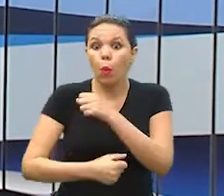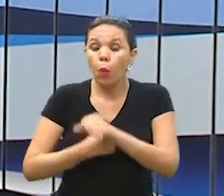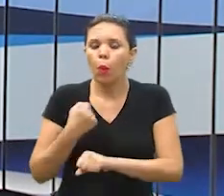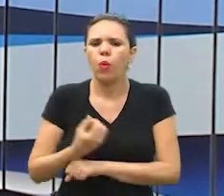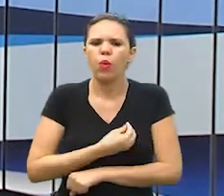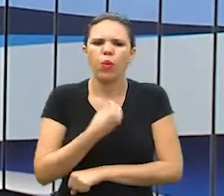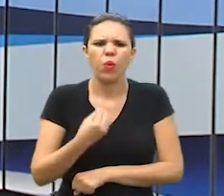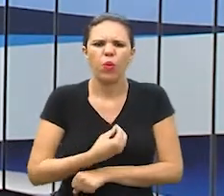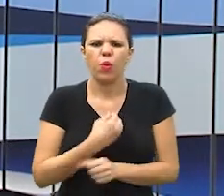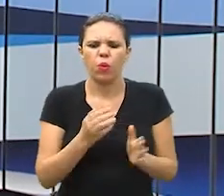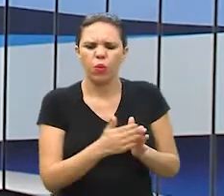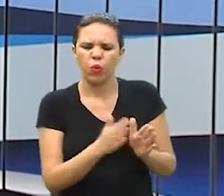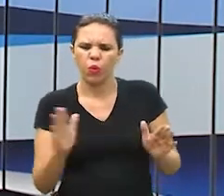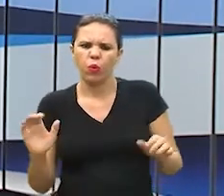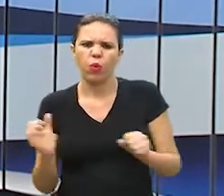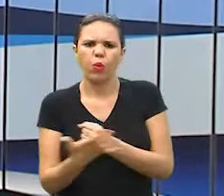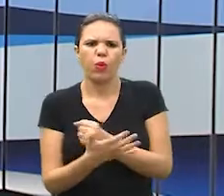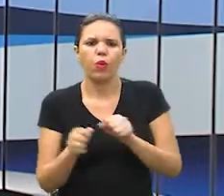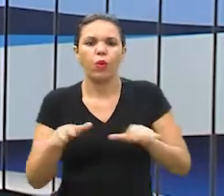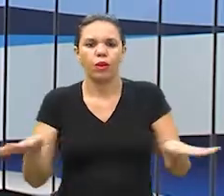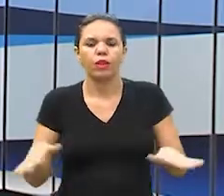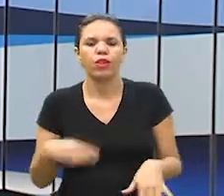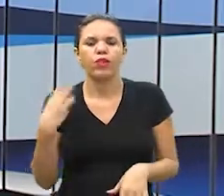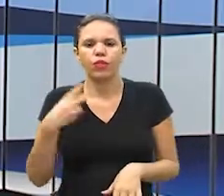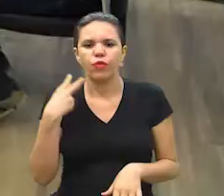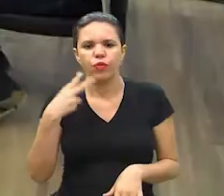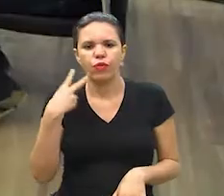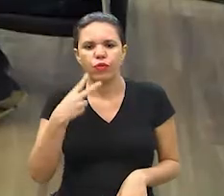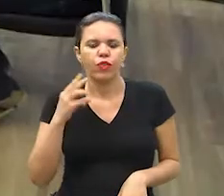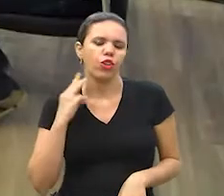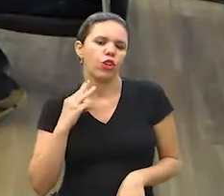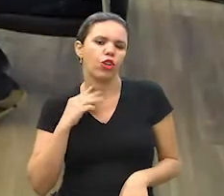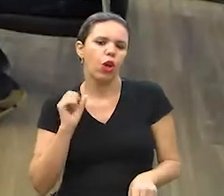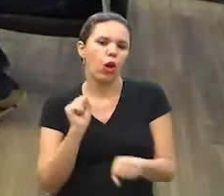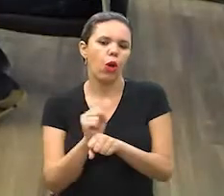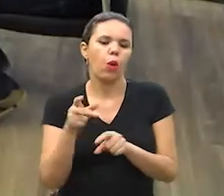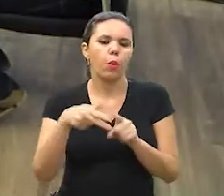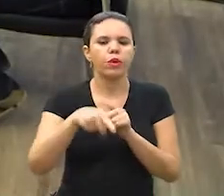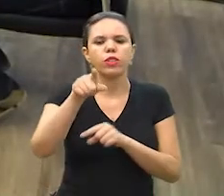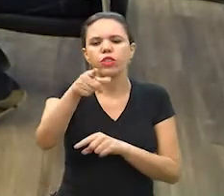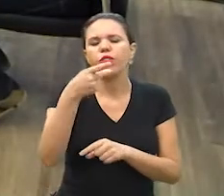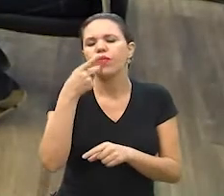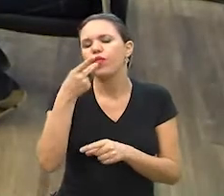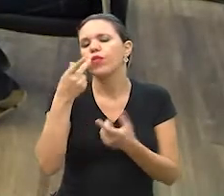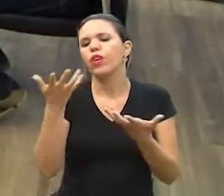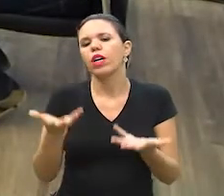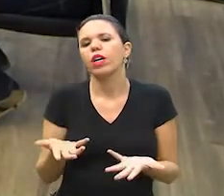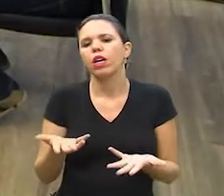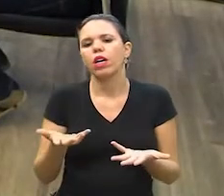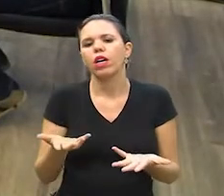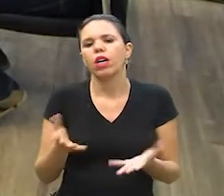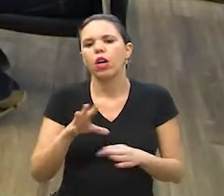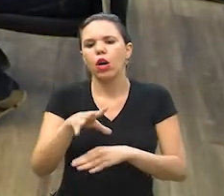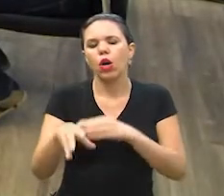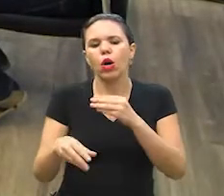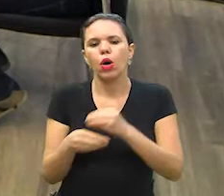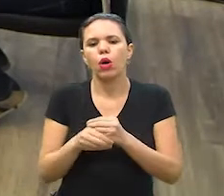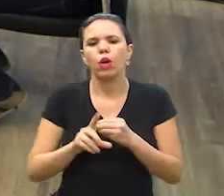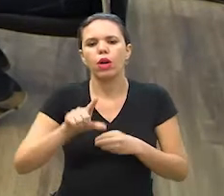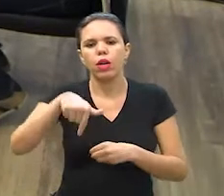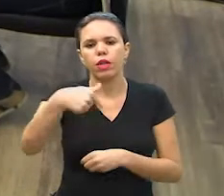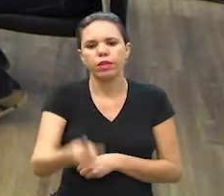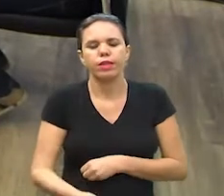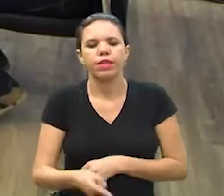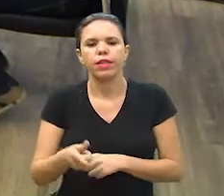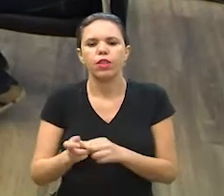estamos vivendo esta pandemia. Cecílio Santos, eu interrompi aí, você estava querendo falar, completando aí após